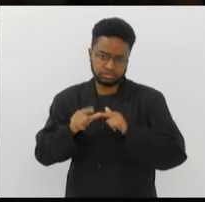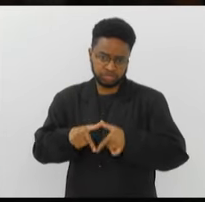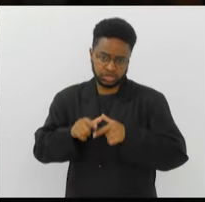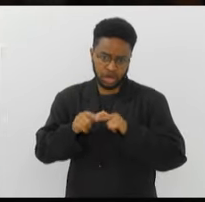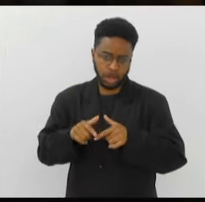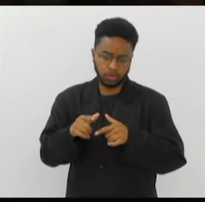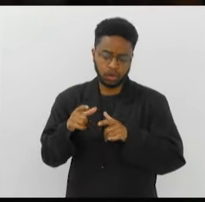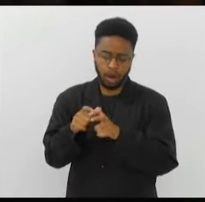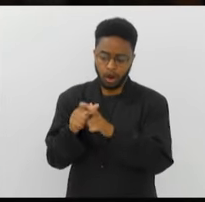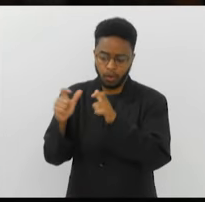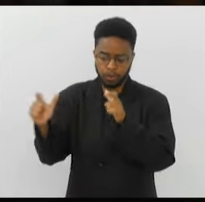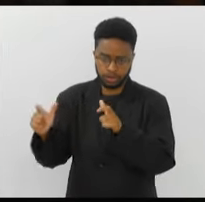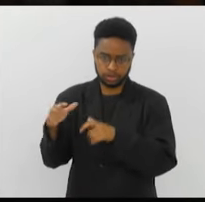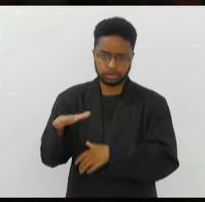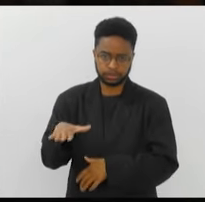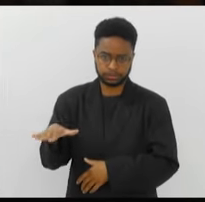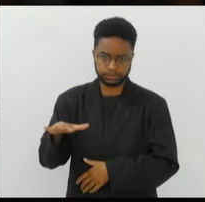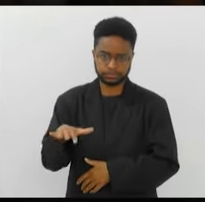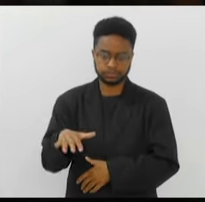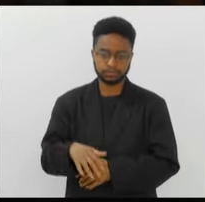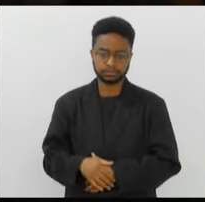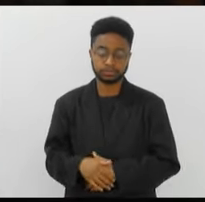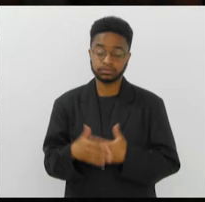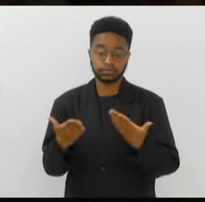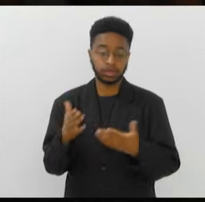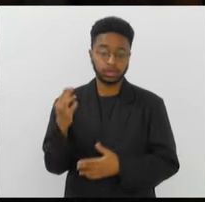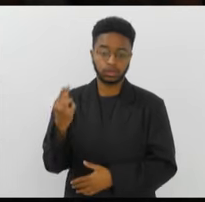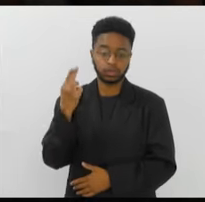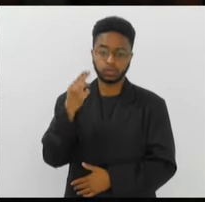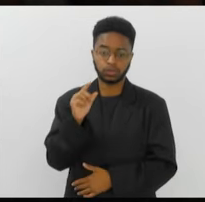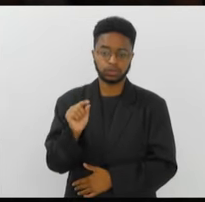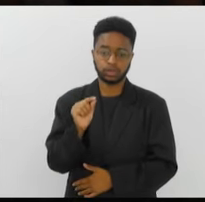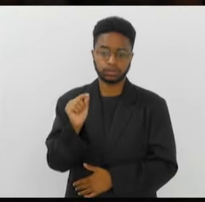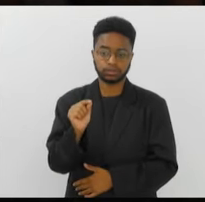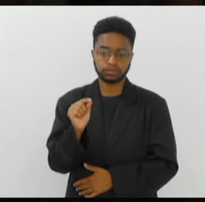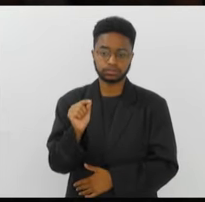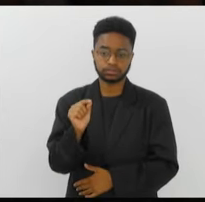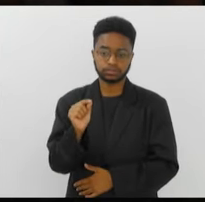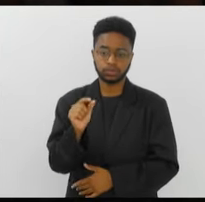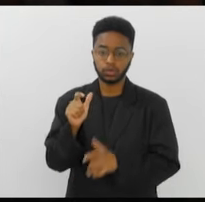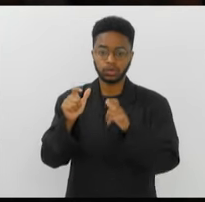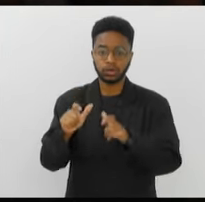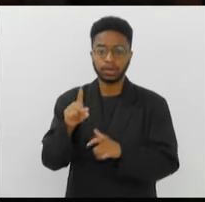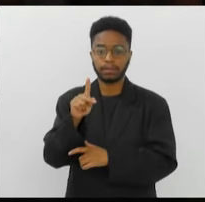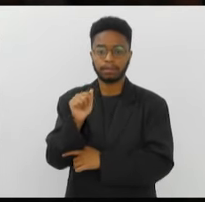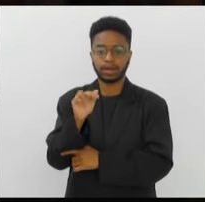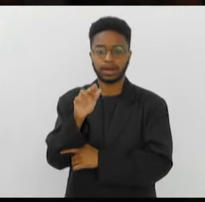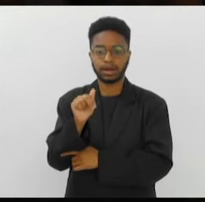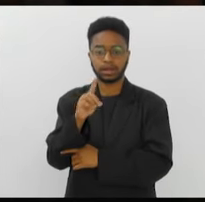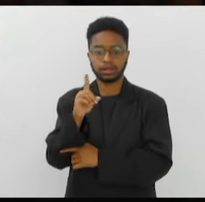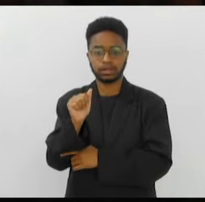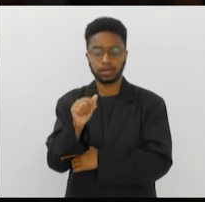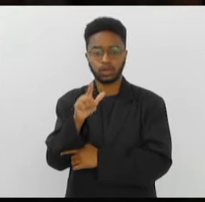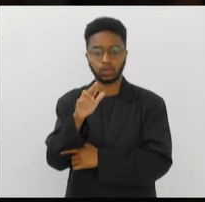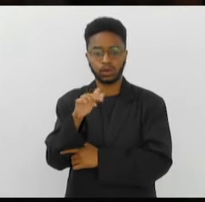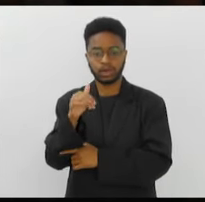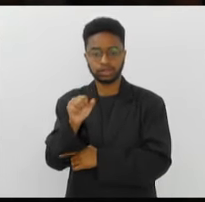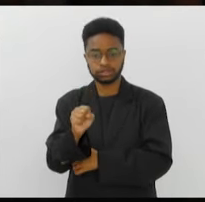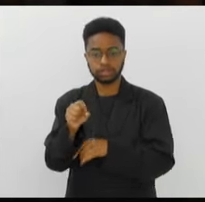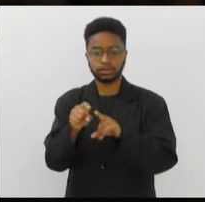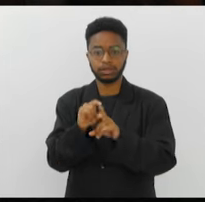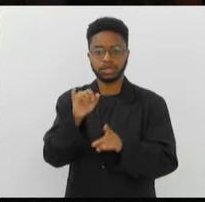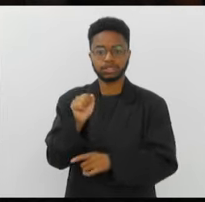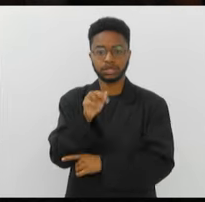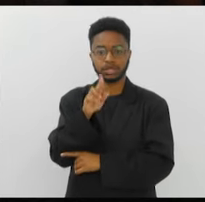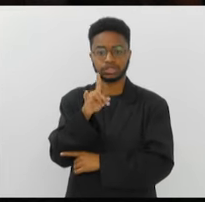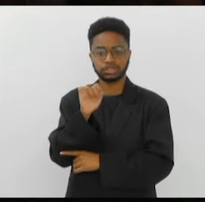crescendo. Não é mais possível, por exemplo, Parada de Lucas, Jardim América, não tem como